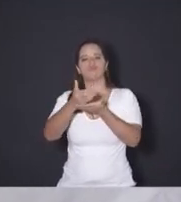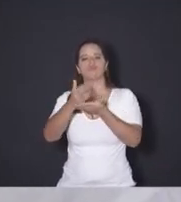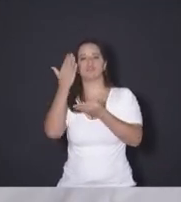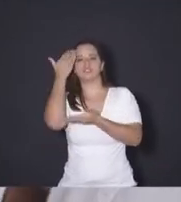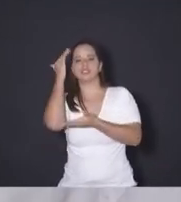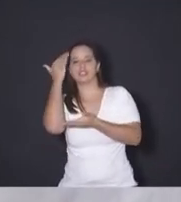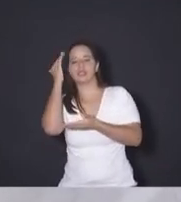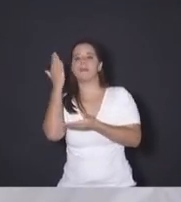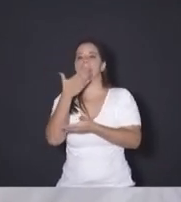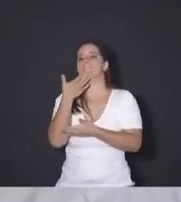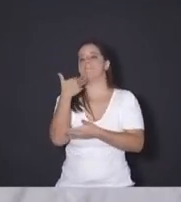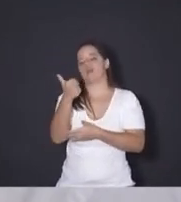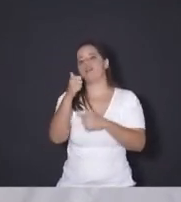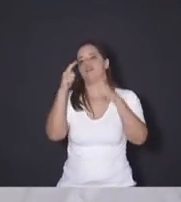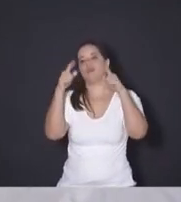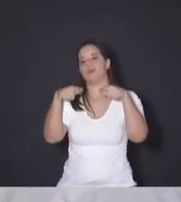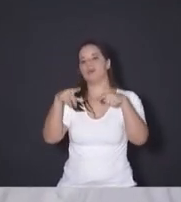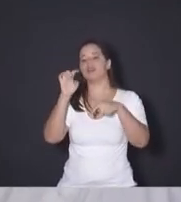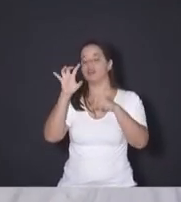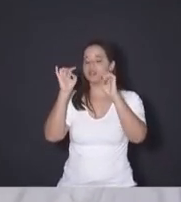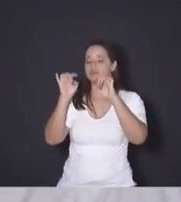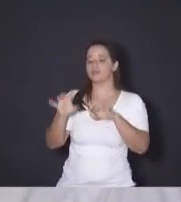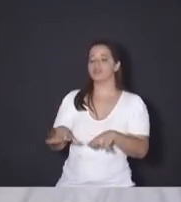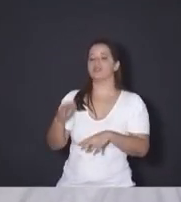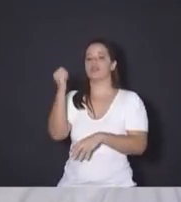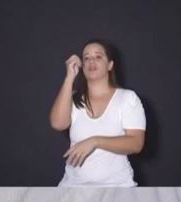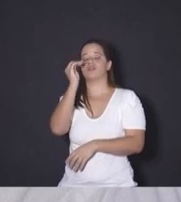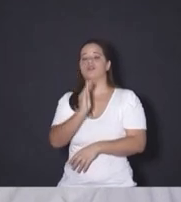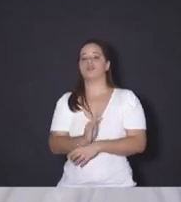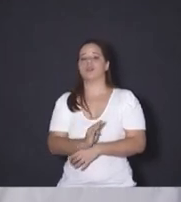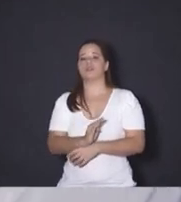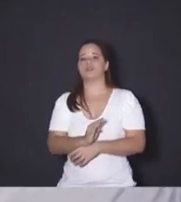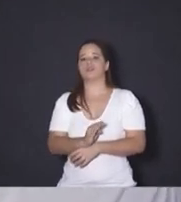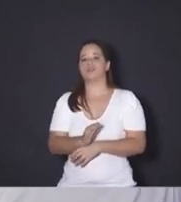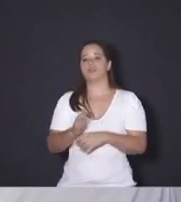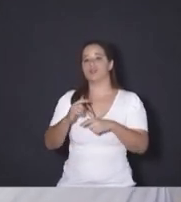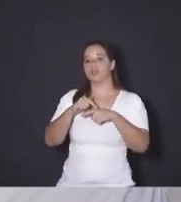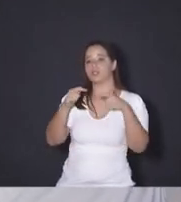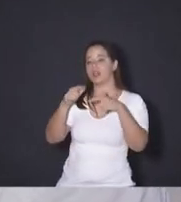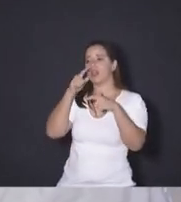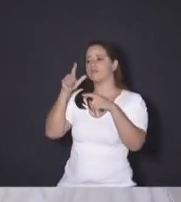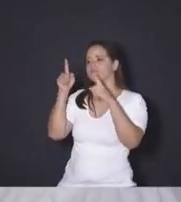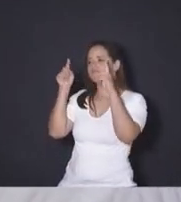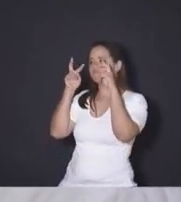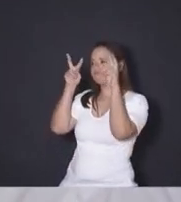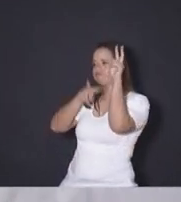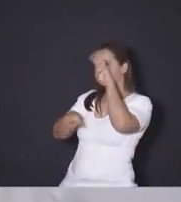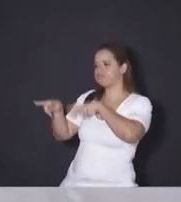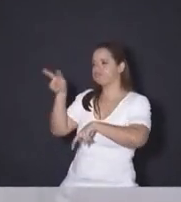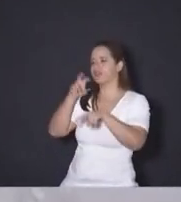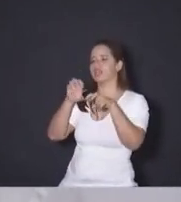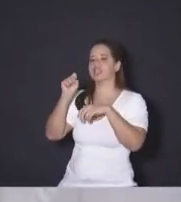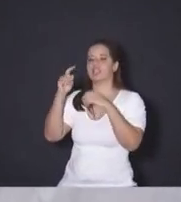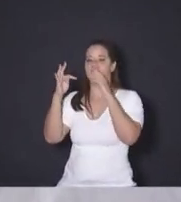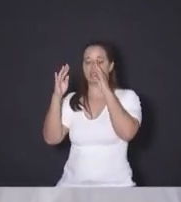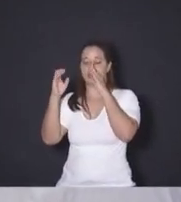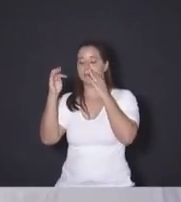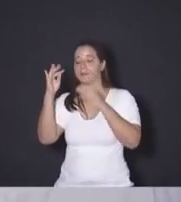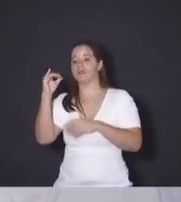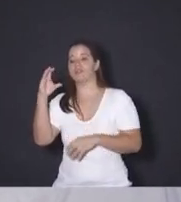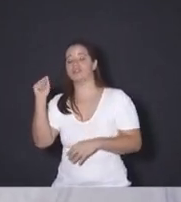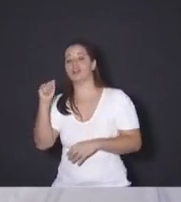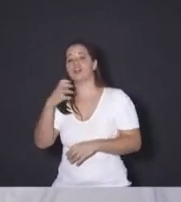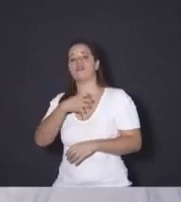compreender melhor esse lugar aqui é especial no brasil daí que a estética ela é a forma que nós temos